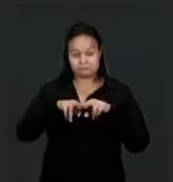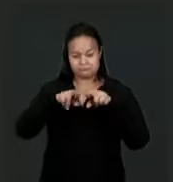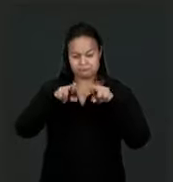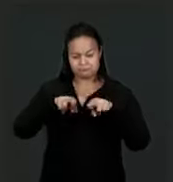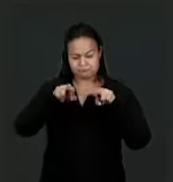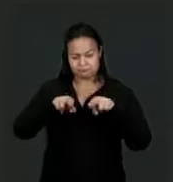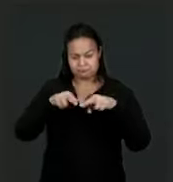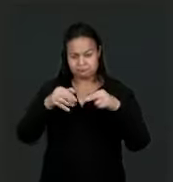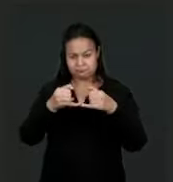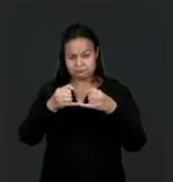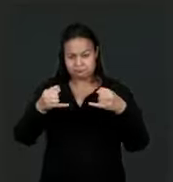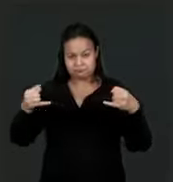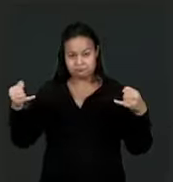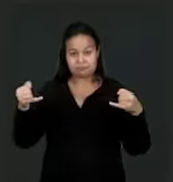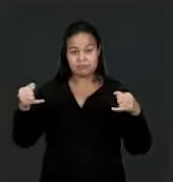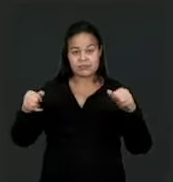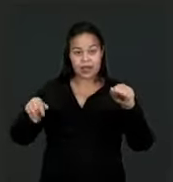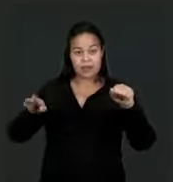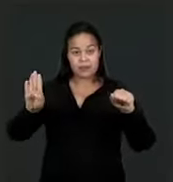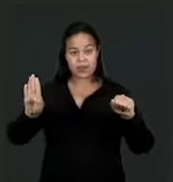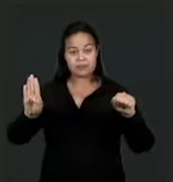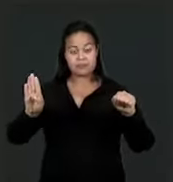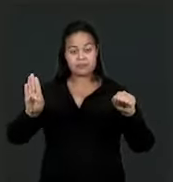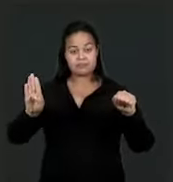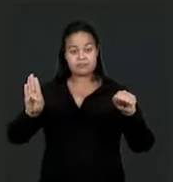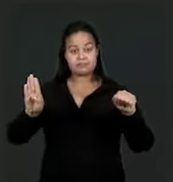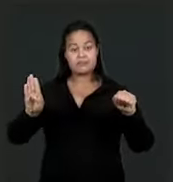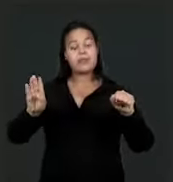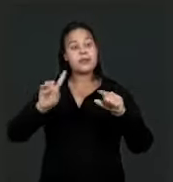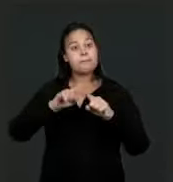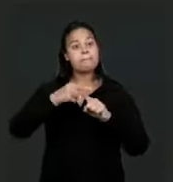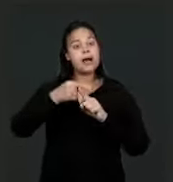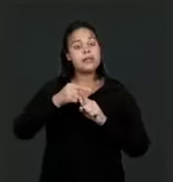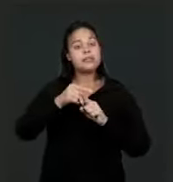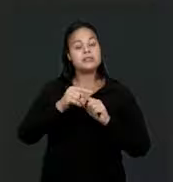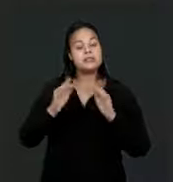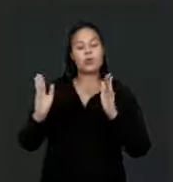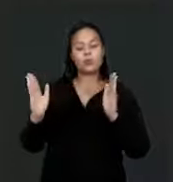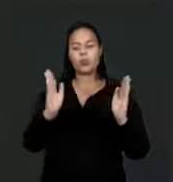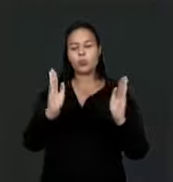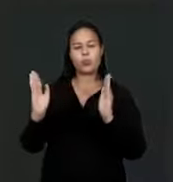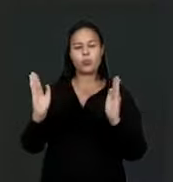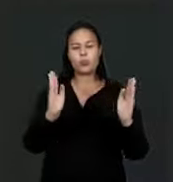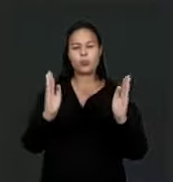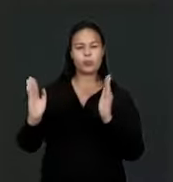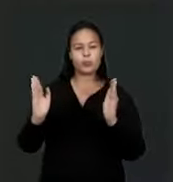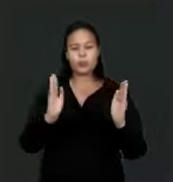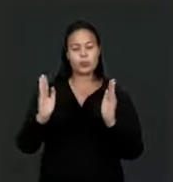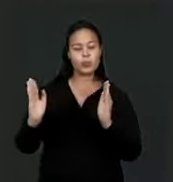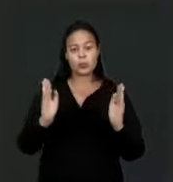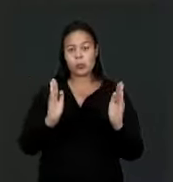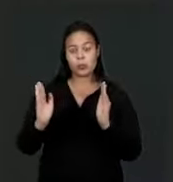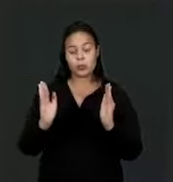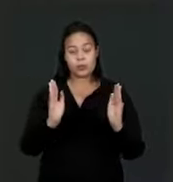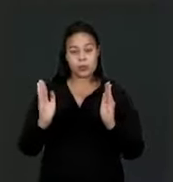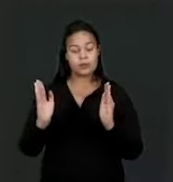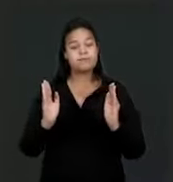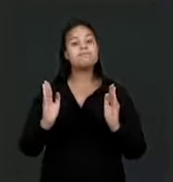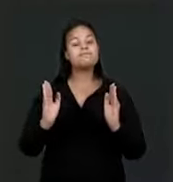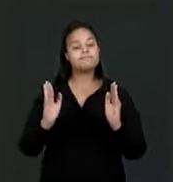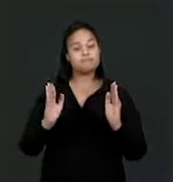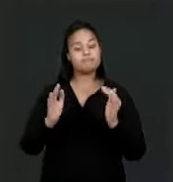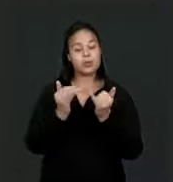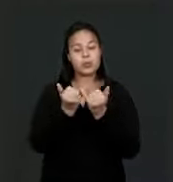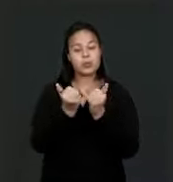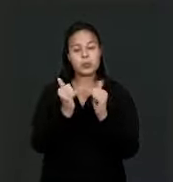uma resistência elétrica R e uma tensão ligada entre esses terminais, assim tendo uma